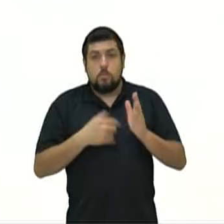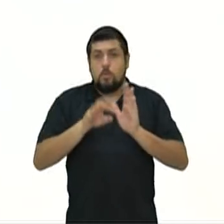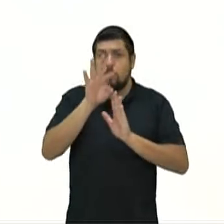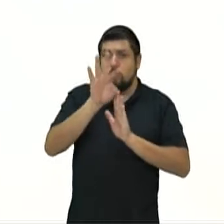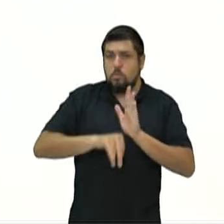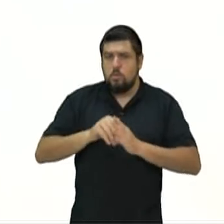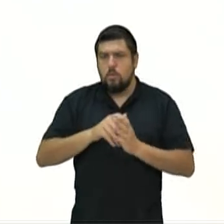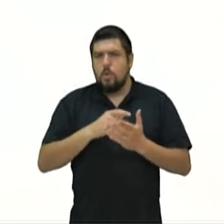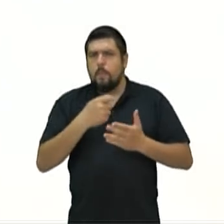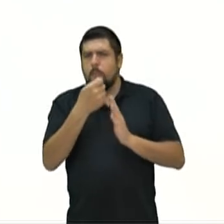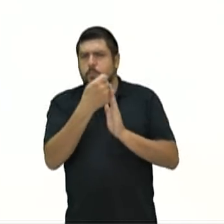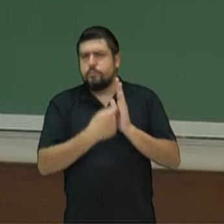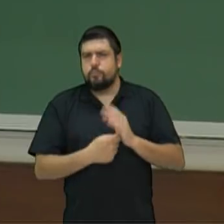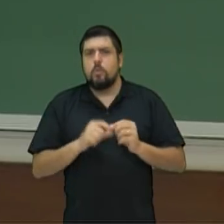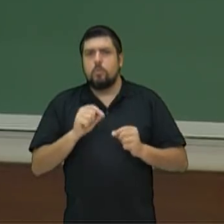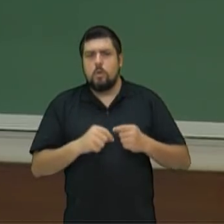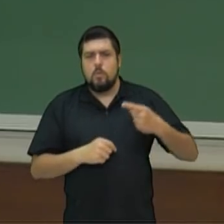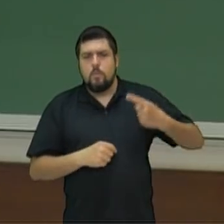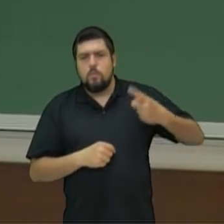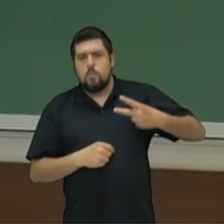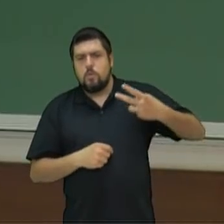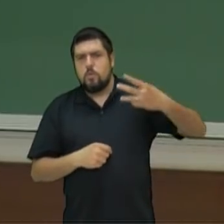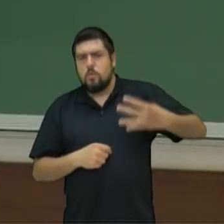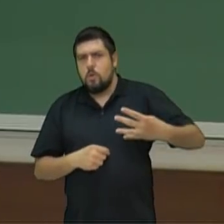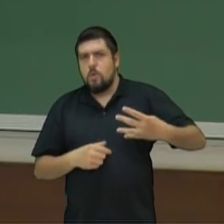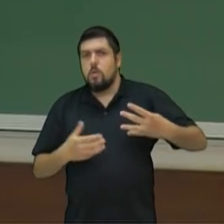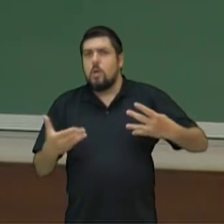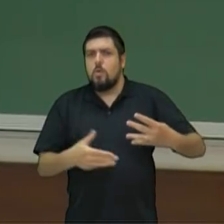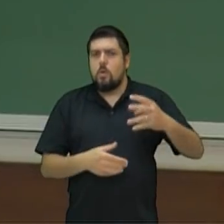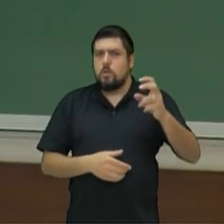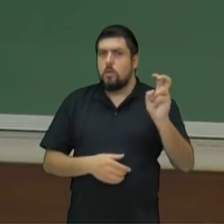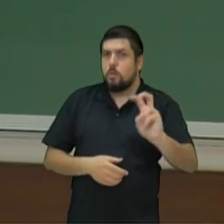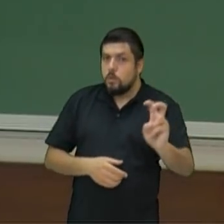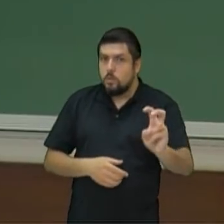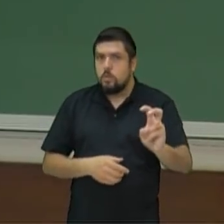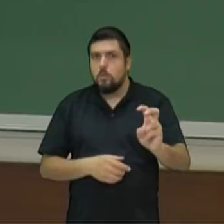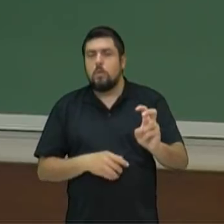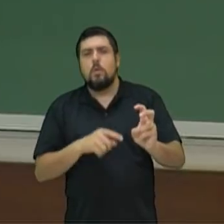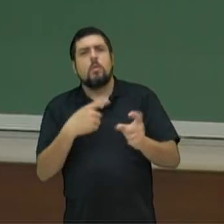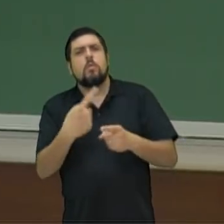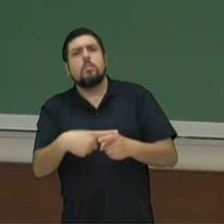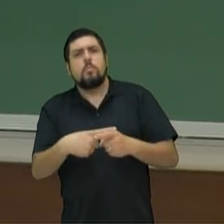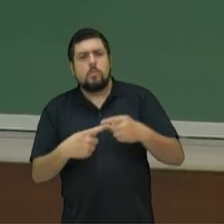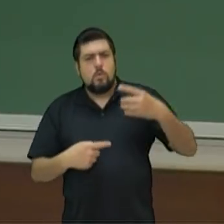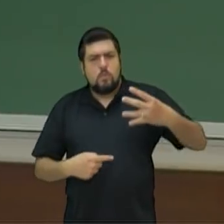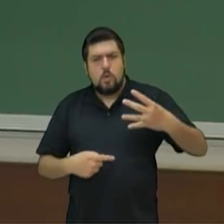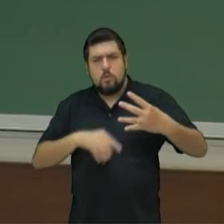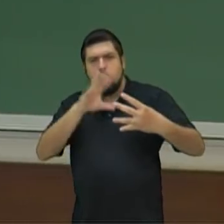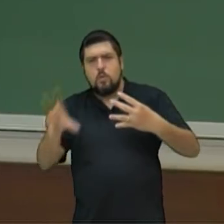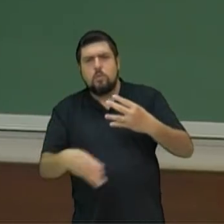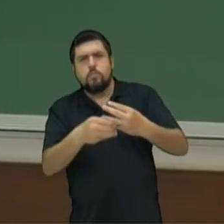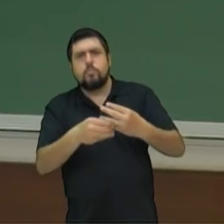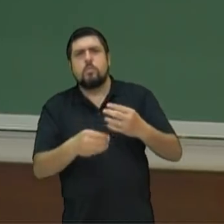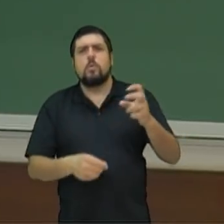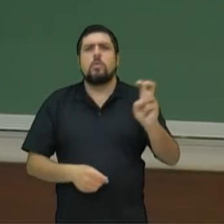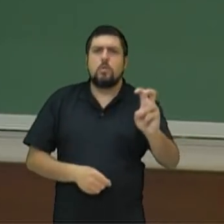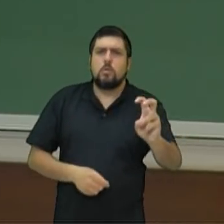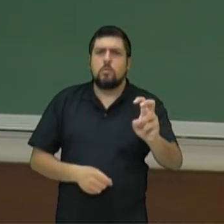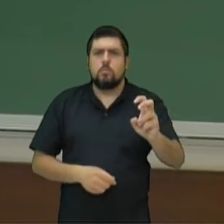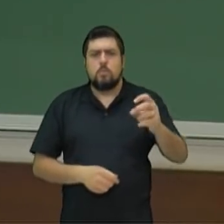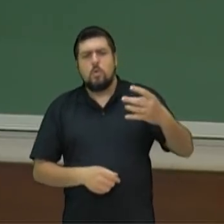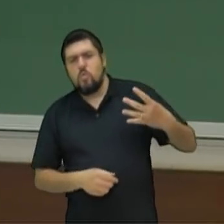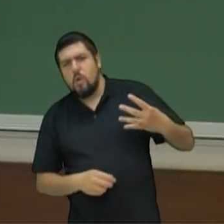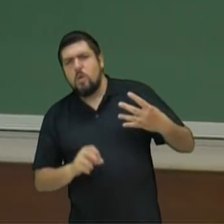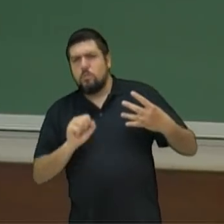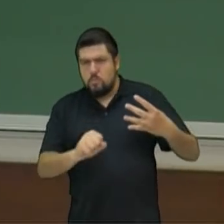dissertativos aparecerem com 4 parágrafos. Aqui nós temos 5, por isso que ele acrescentou mais um. Mas pode ser 4, pode ser 5? Pode,